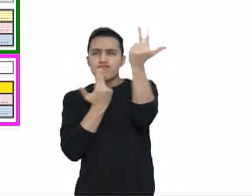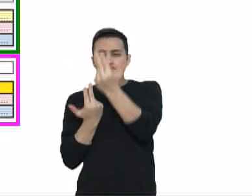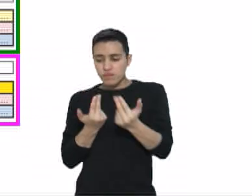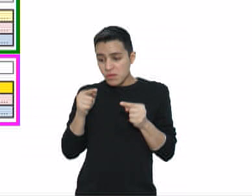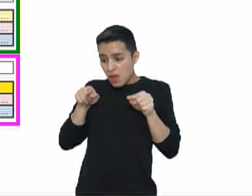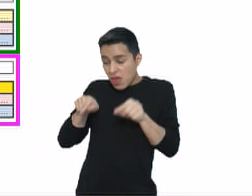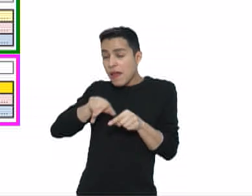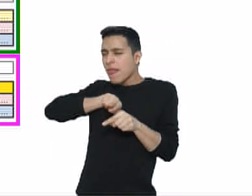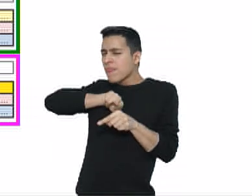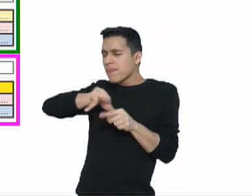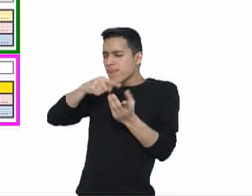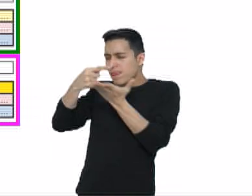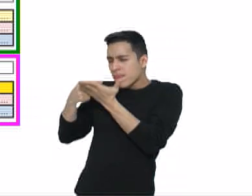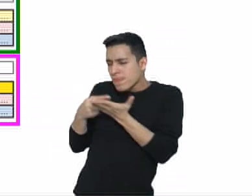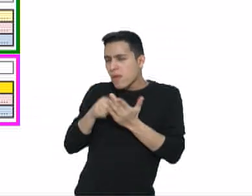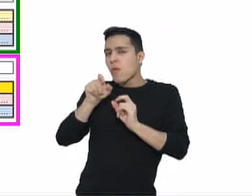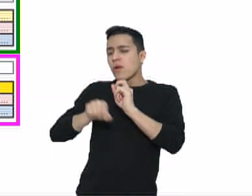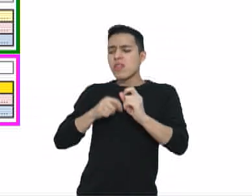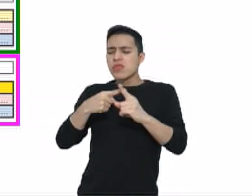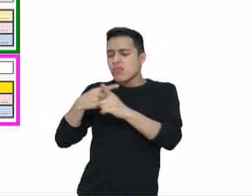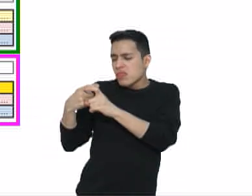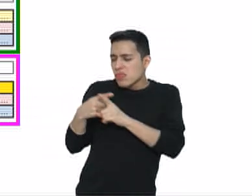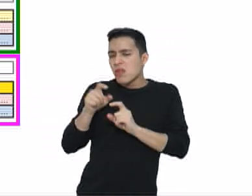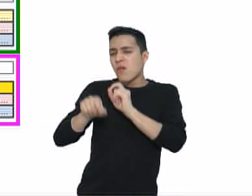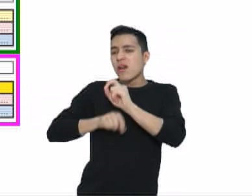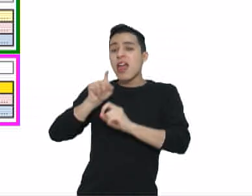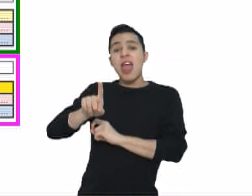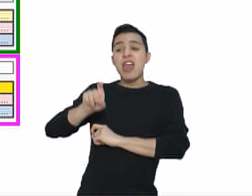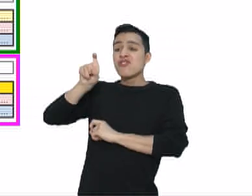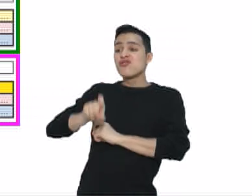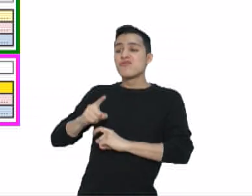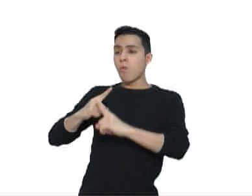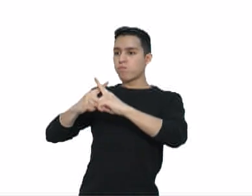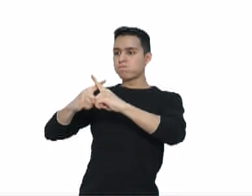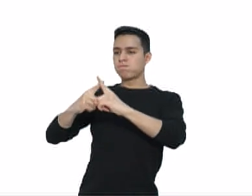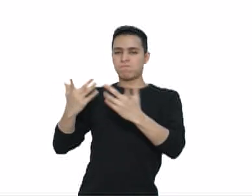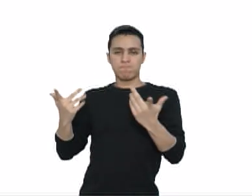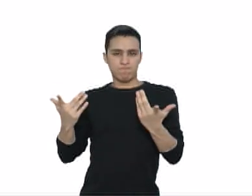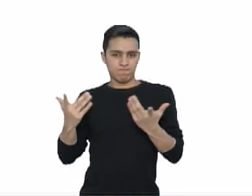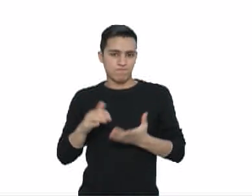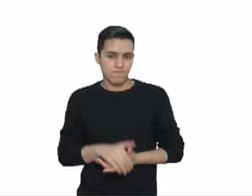não convencional, a nota vai ser representada pelo X maiúsculo.